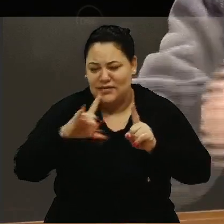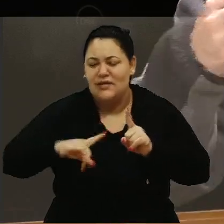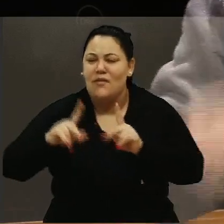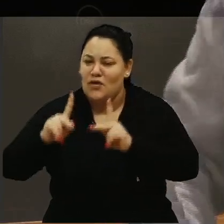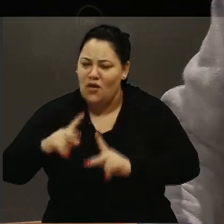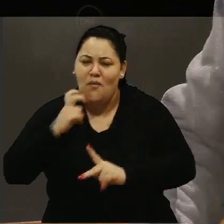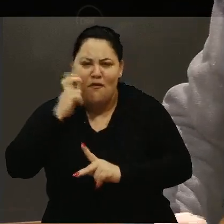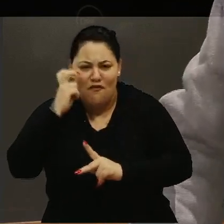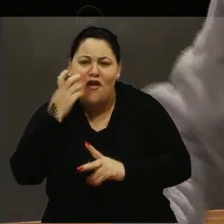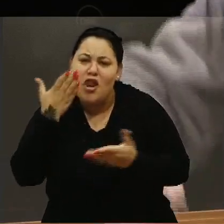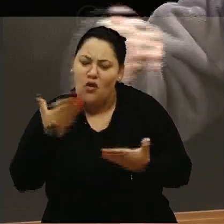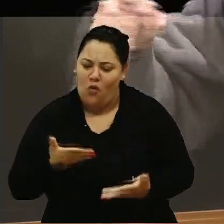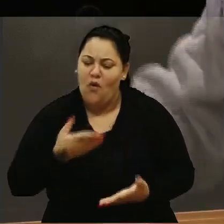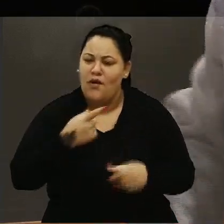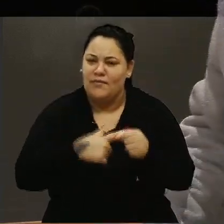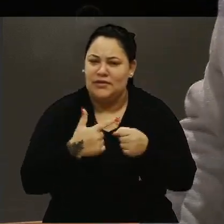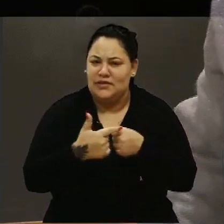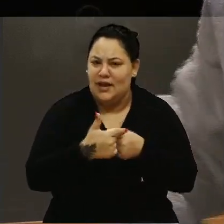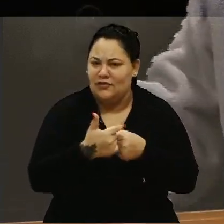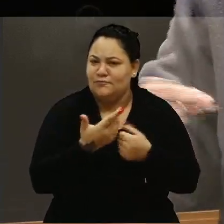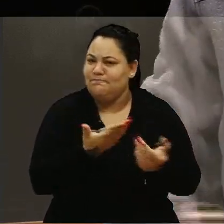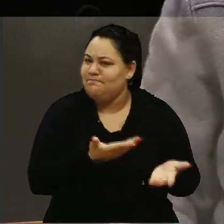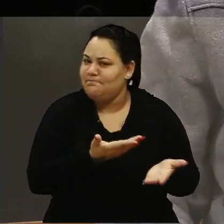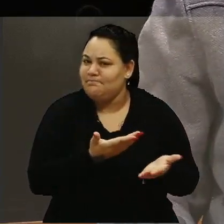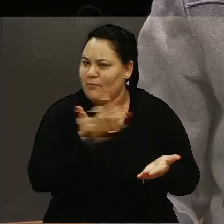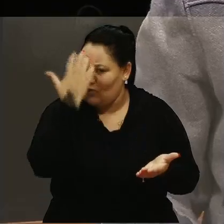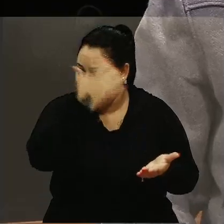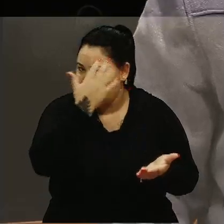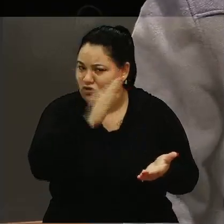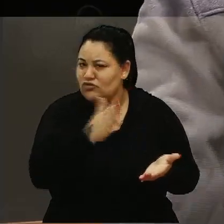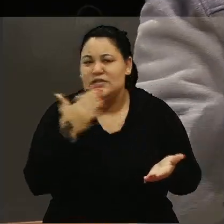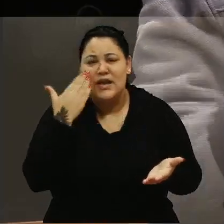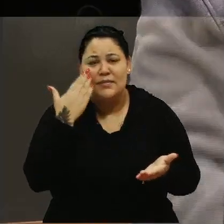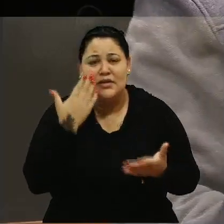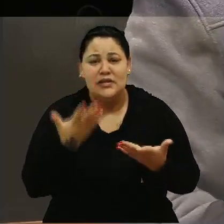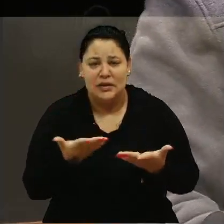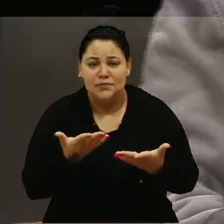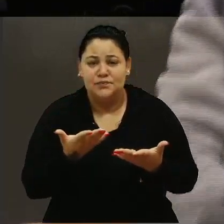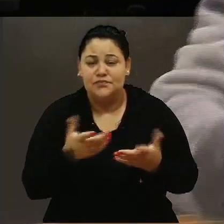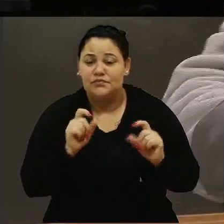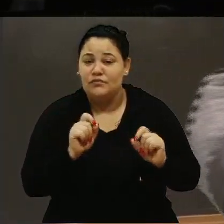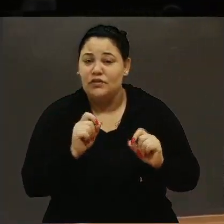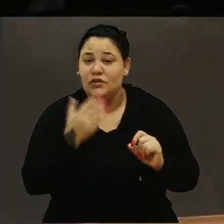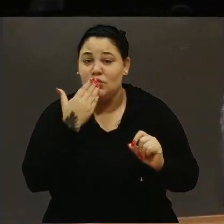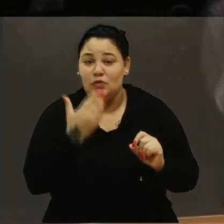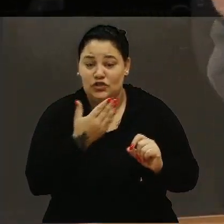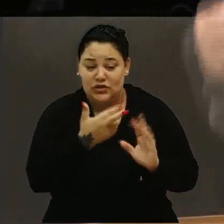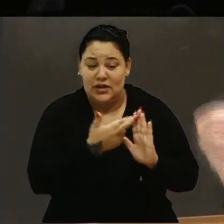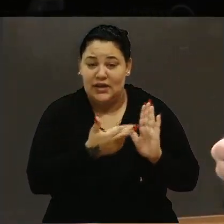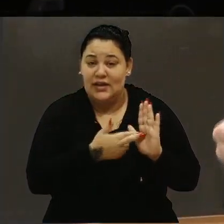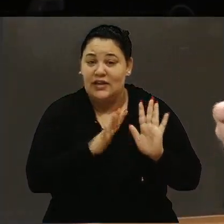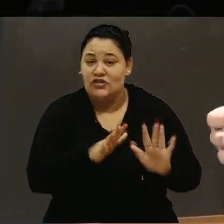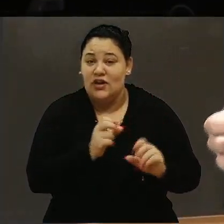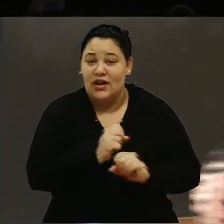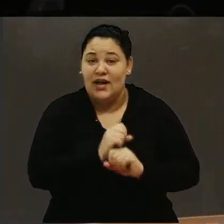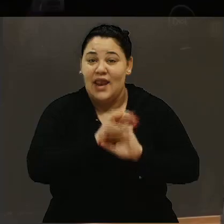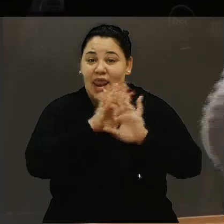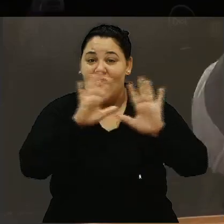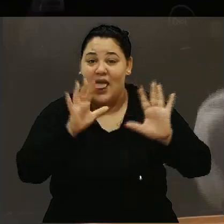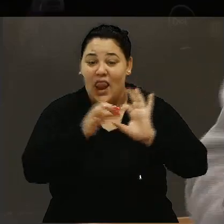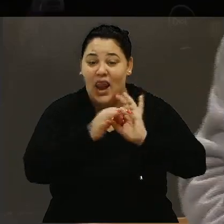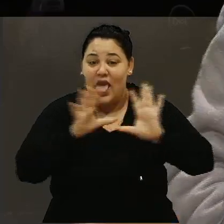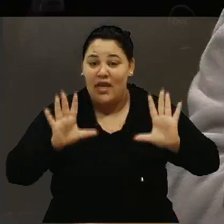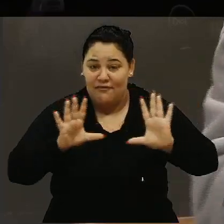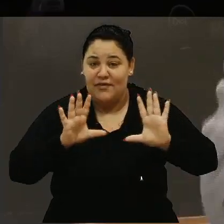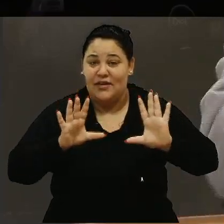Então, de toda forma, o que nós objetivamos com essa emenda é deixar transparente para que eu não tenha que apresentar um pedido de informação a cada